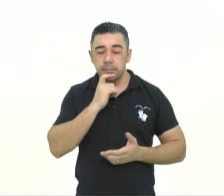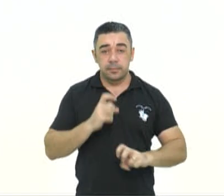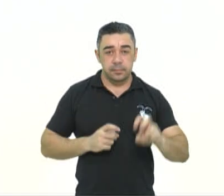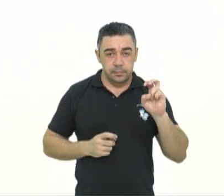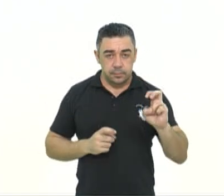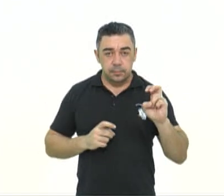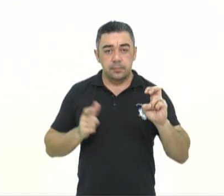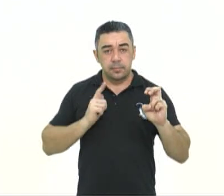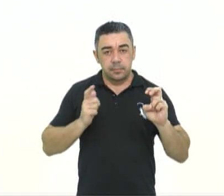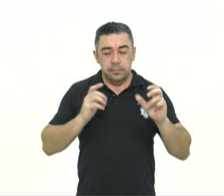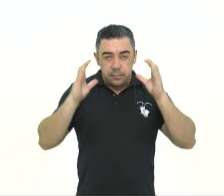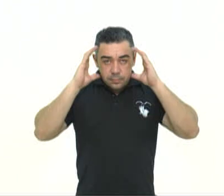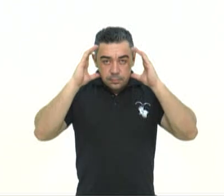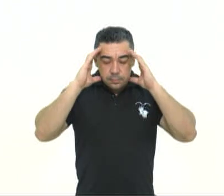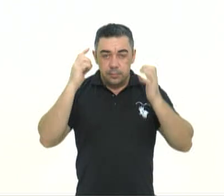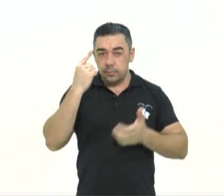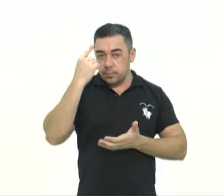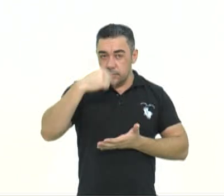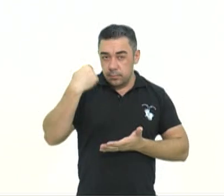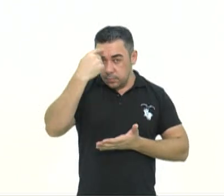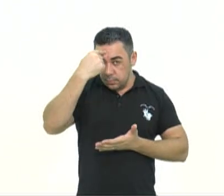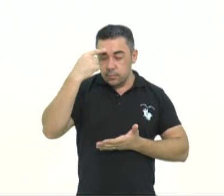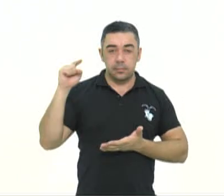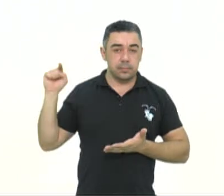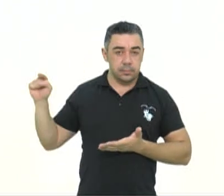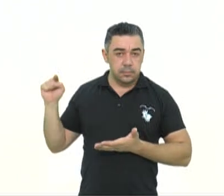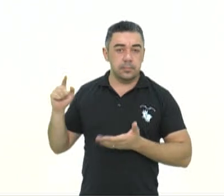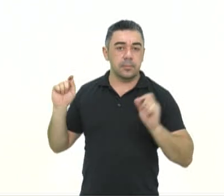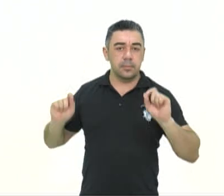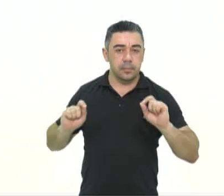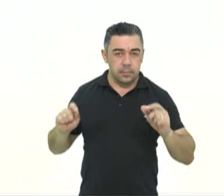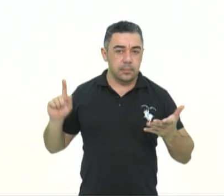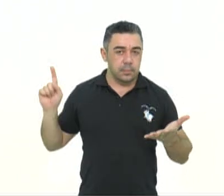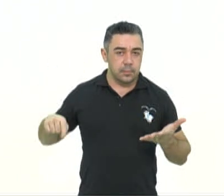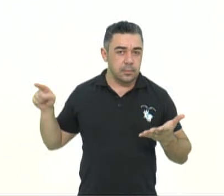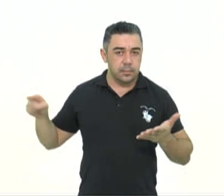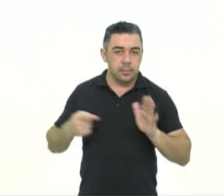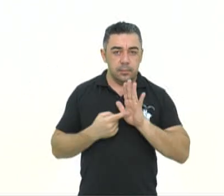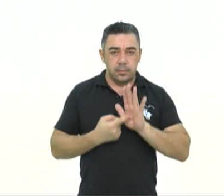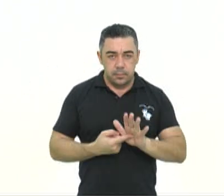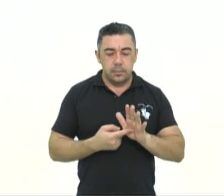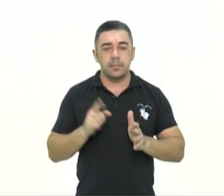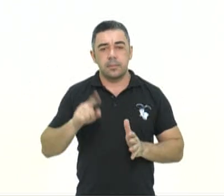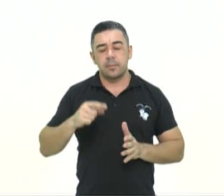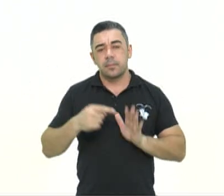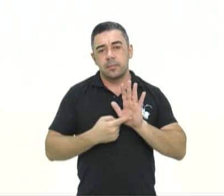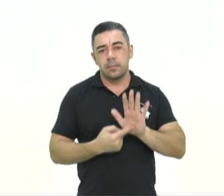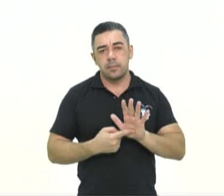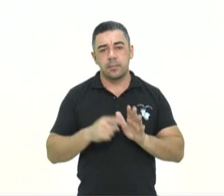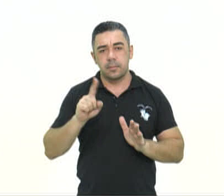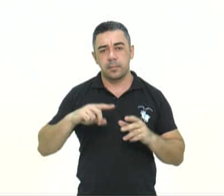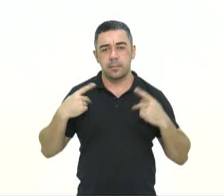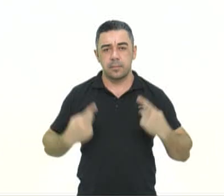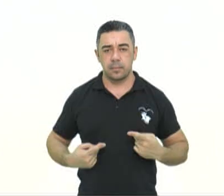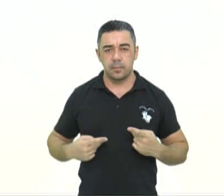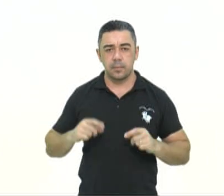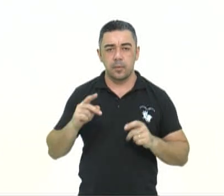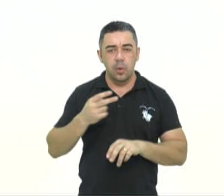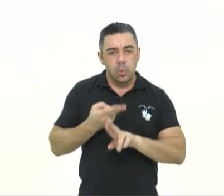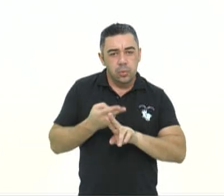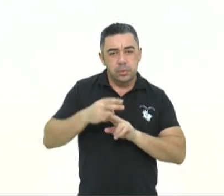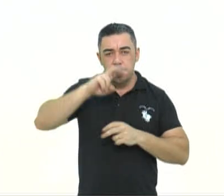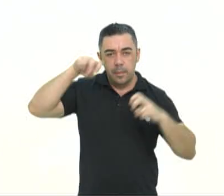os ombros e cabeça, performance de 1 hora. Segundo suas palavras, as cobras seguiam a linha de energia de seu corpo, uma alusão à dualidade de sentimentos, como Medusa, abonada